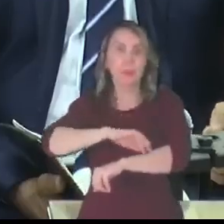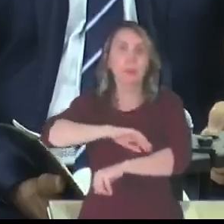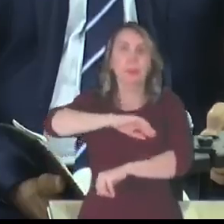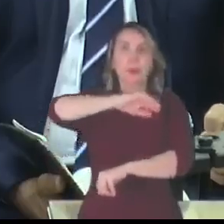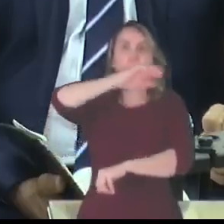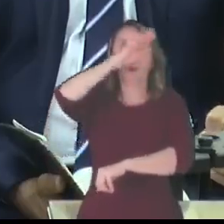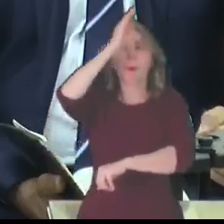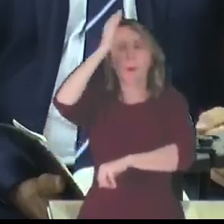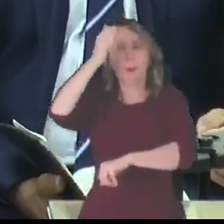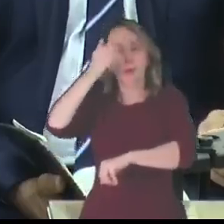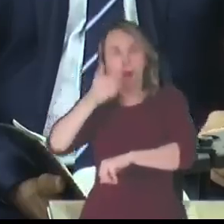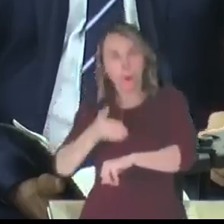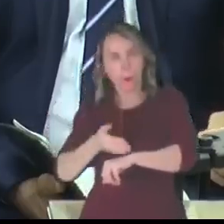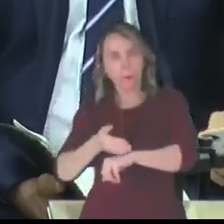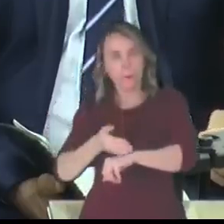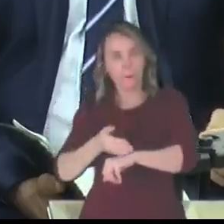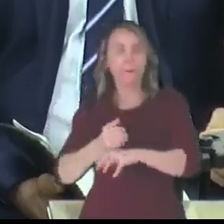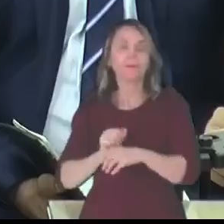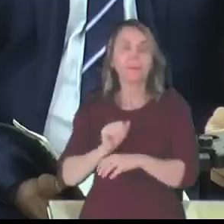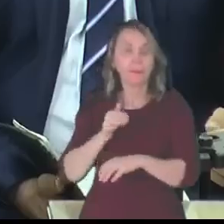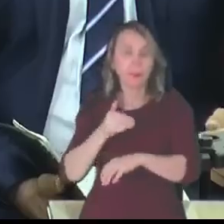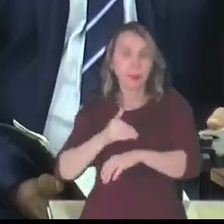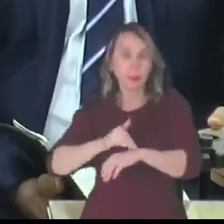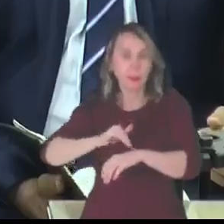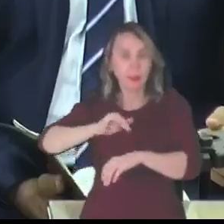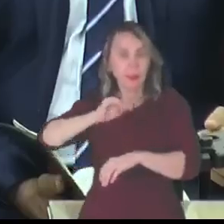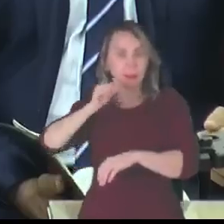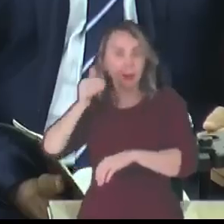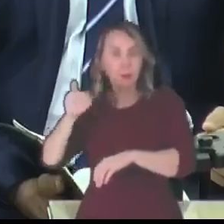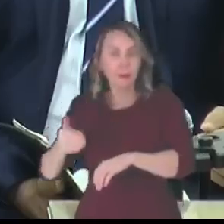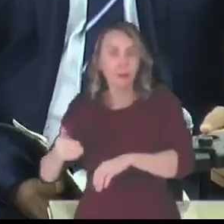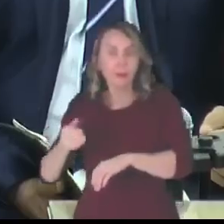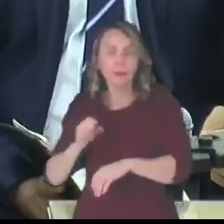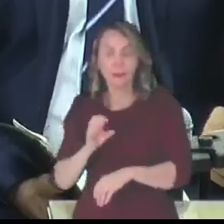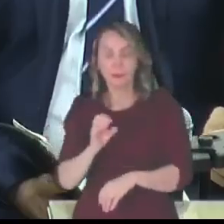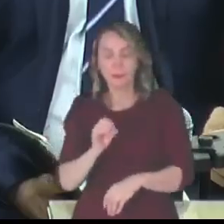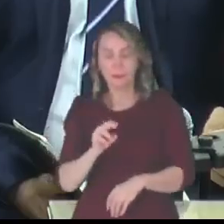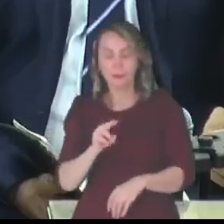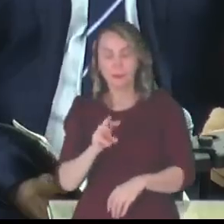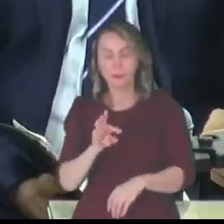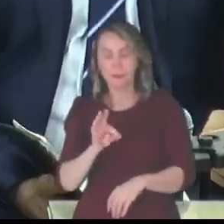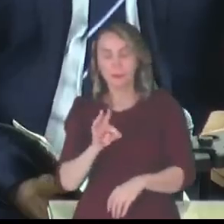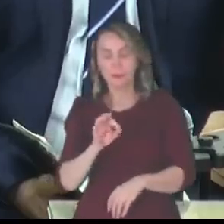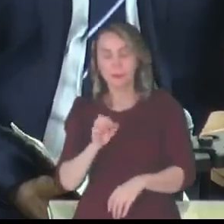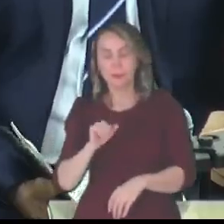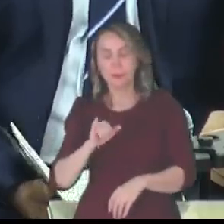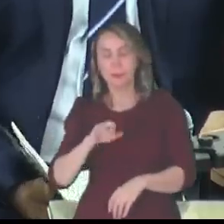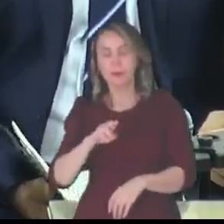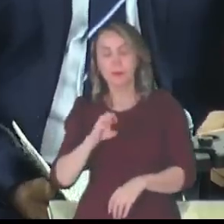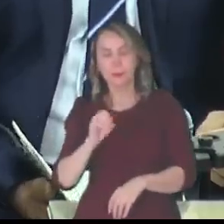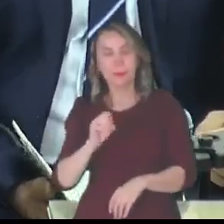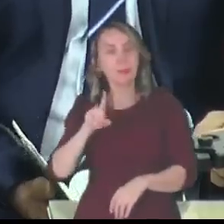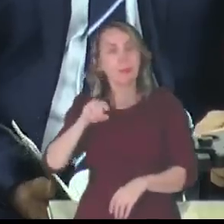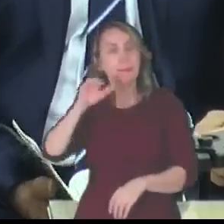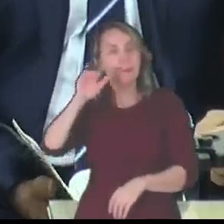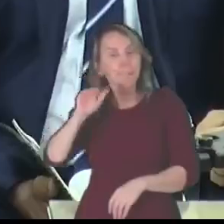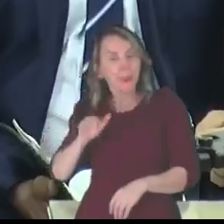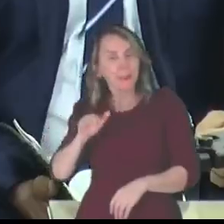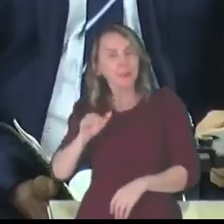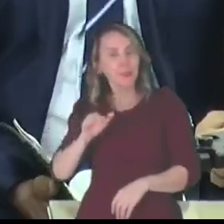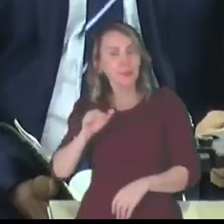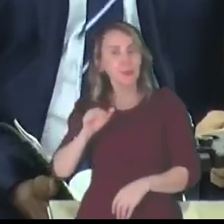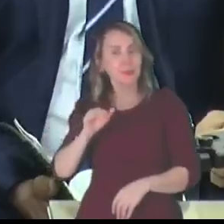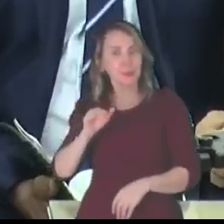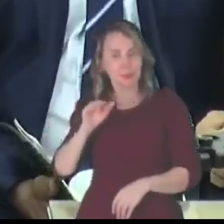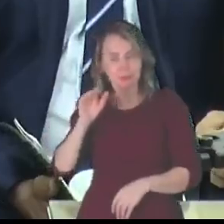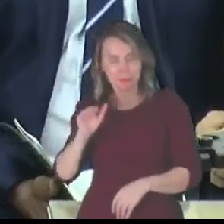é mais baixa é a diferença é essa é muito também só que Monte é maior e roteiro é menor é um monte menor o senhor está